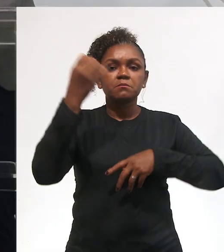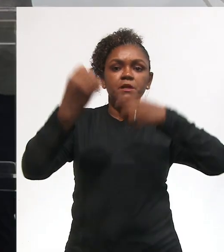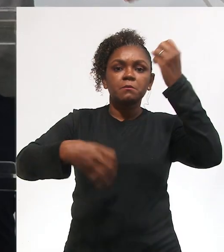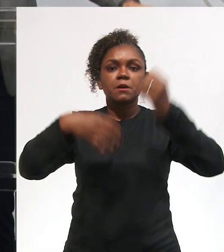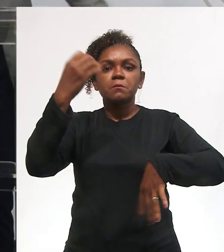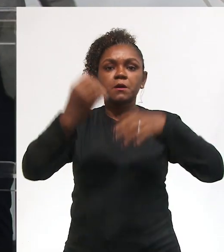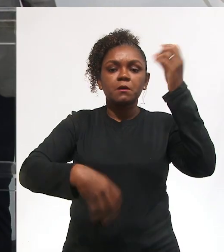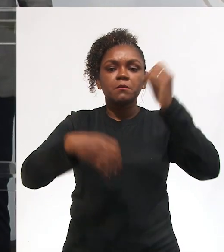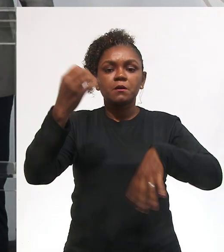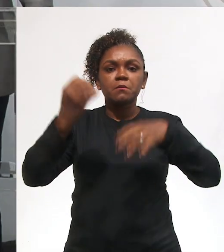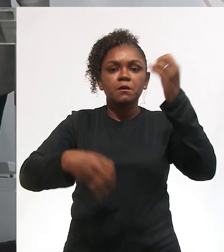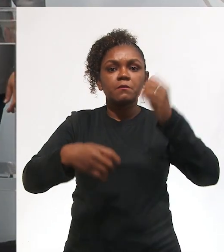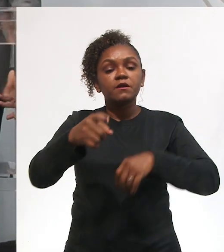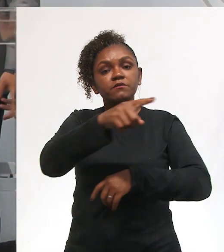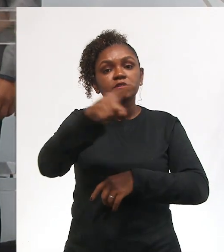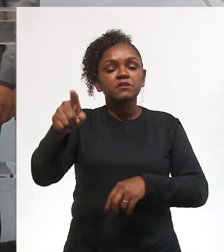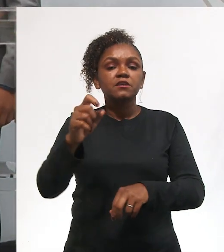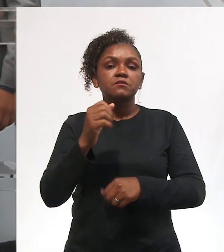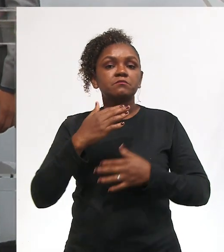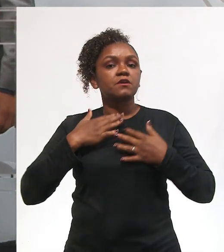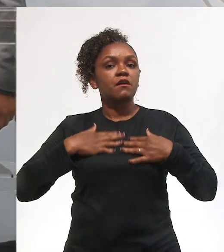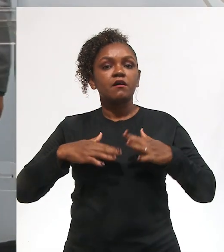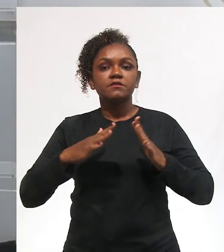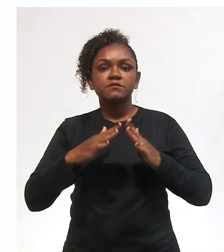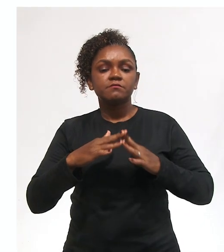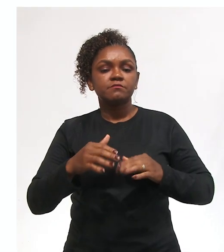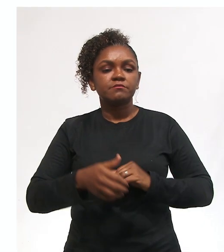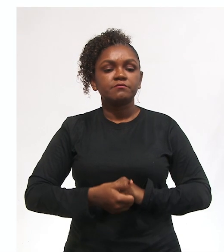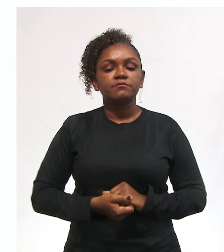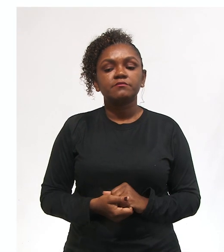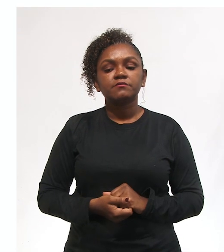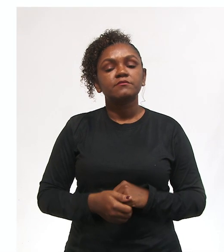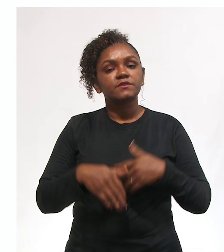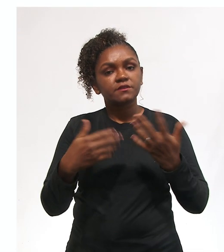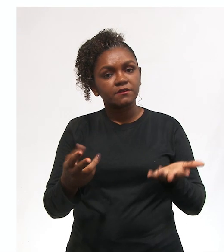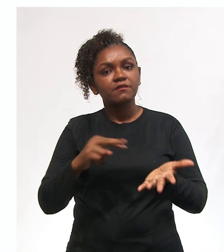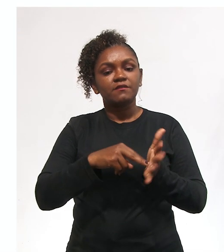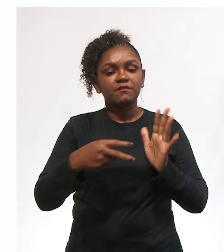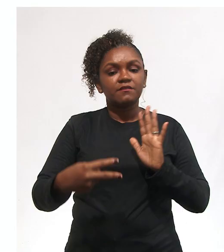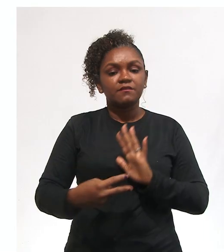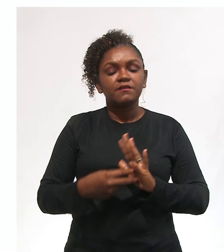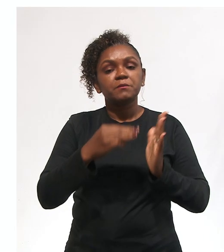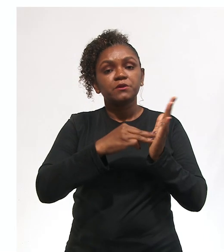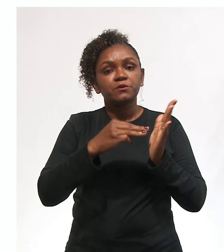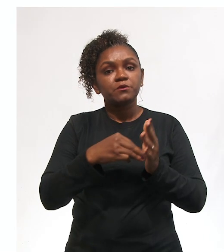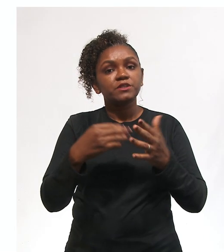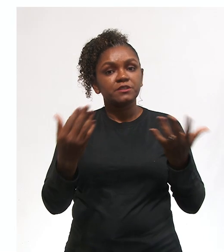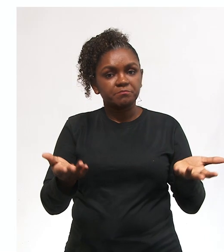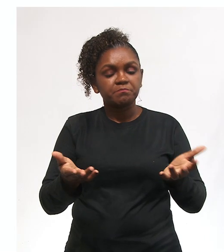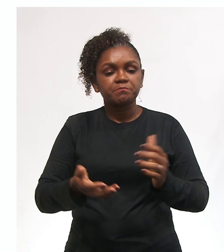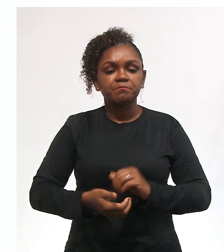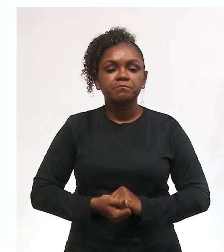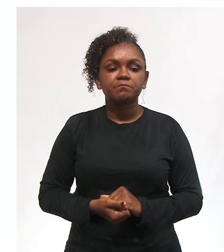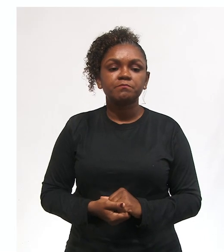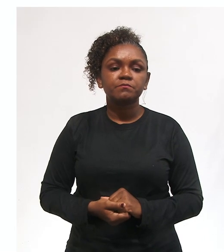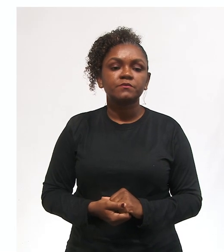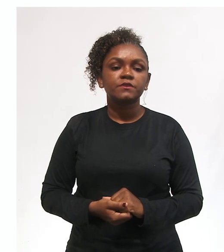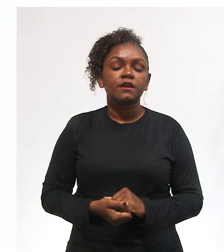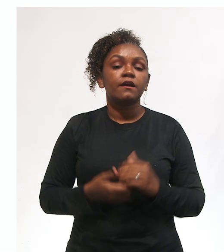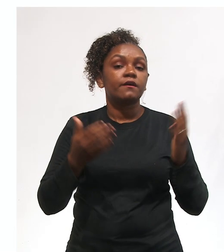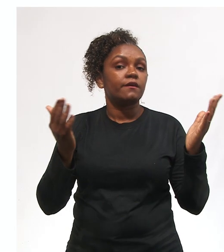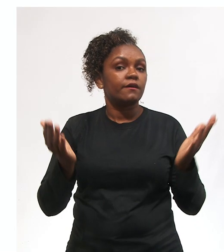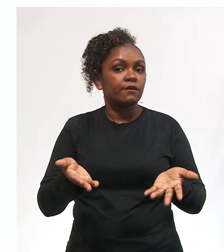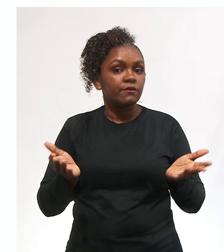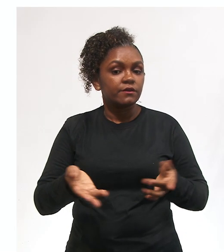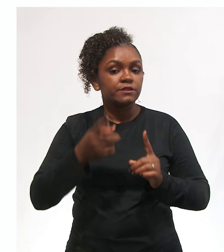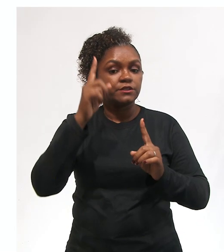vocês aí na casa de vocês, ok? Então, isso é a metodologia de ensino que a gente estava falando. Pessoal, avaliação